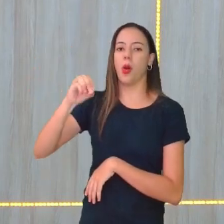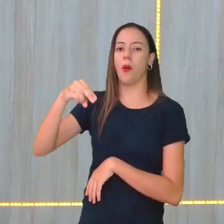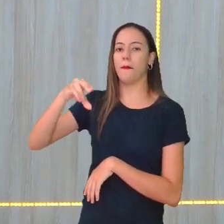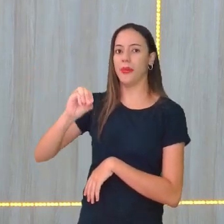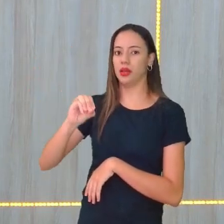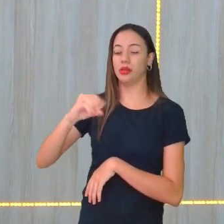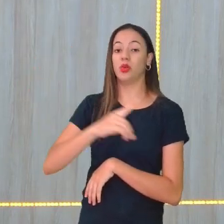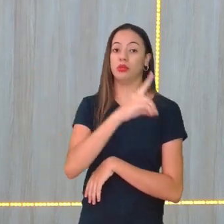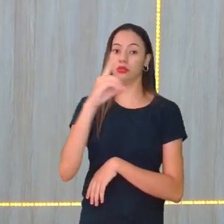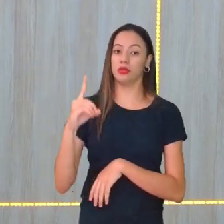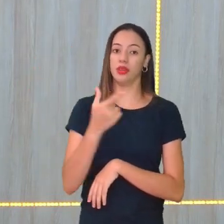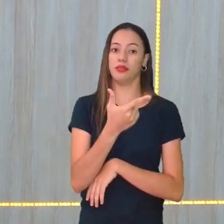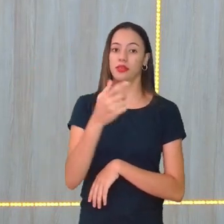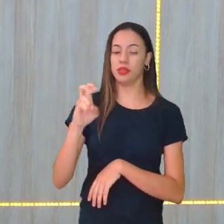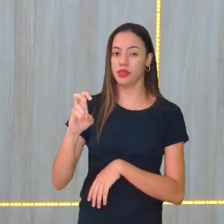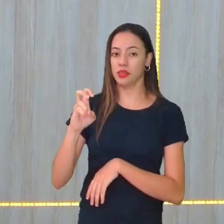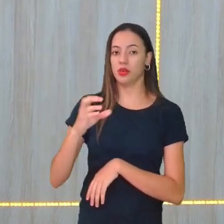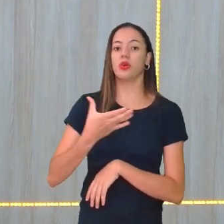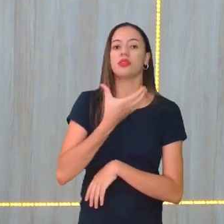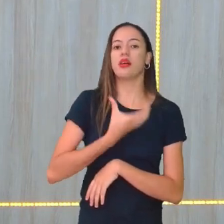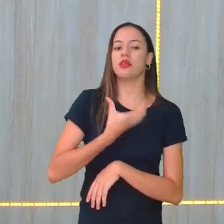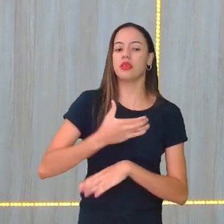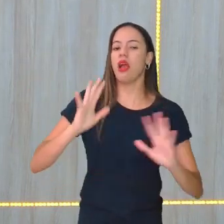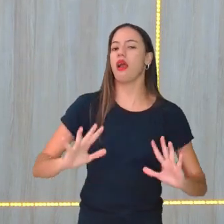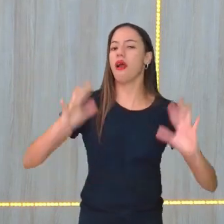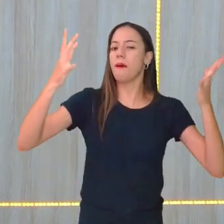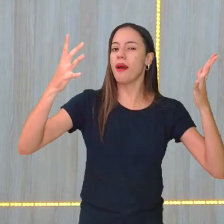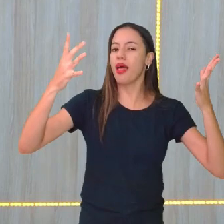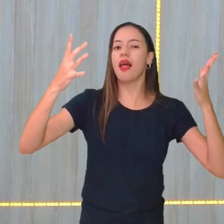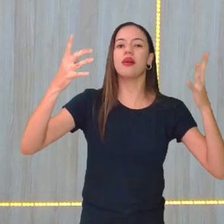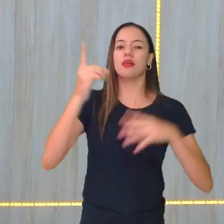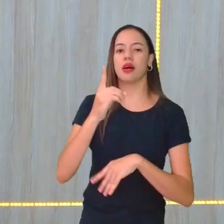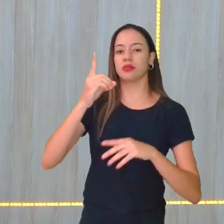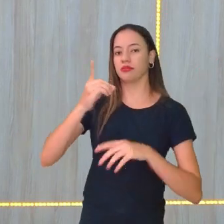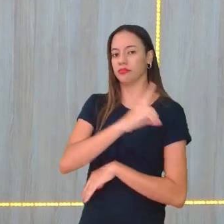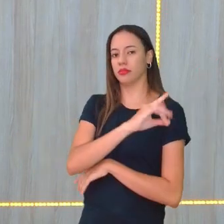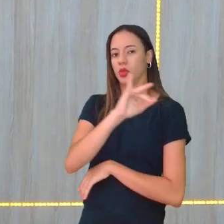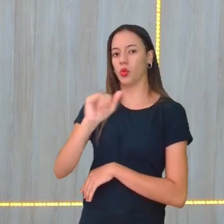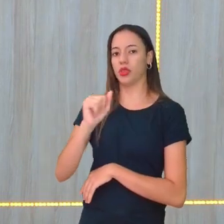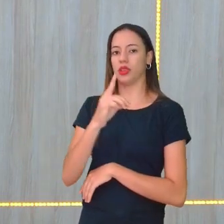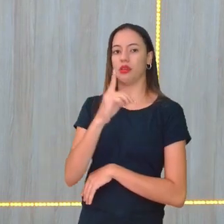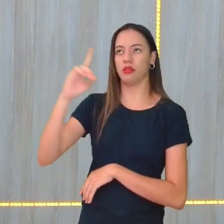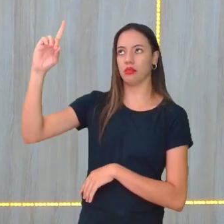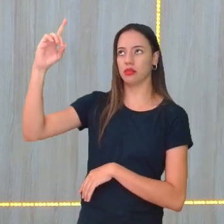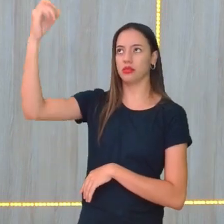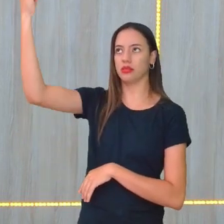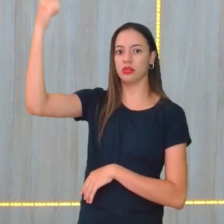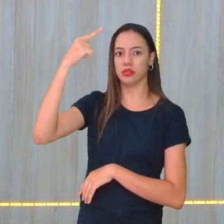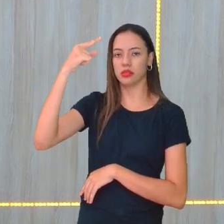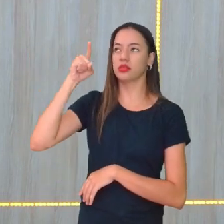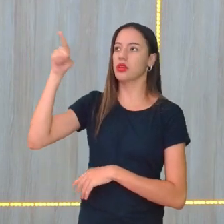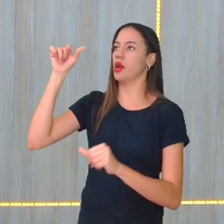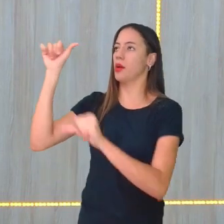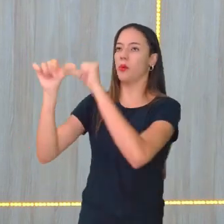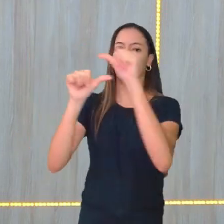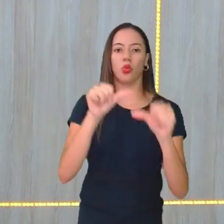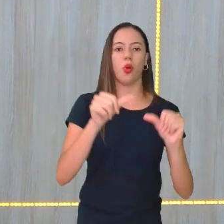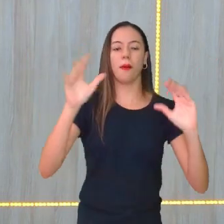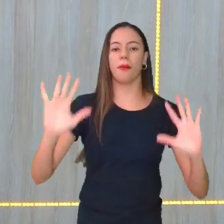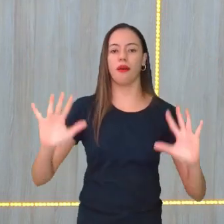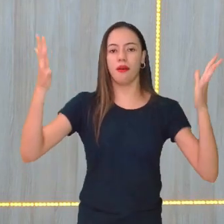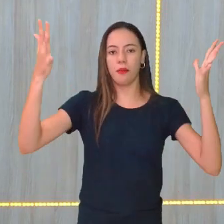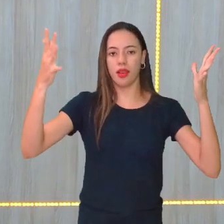comemorava o dia do nascimento do Deus Sol, ela passou a ser, certo, utilizada para a comemoração